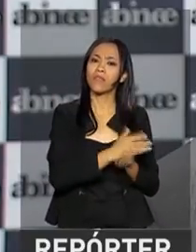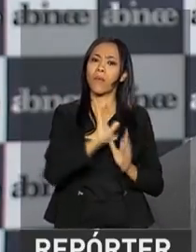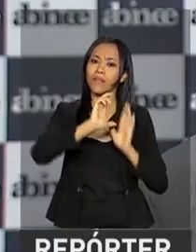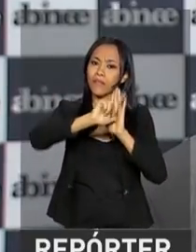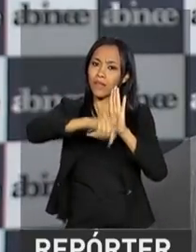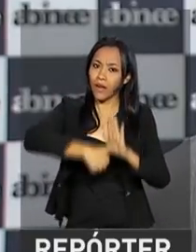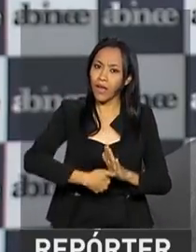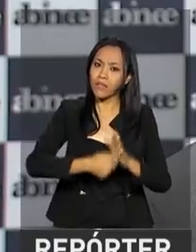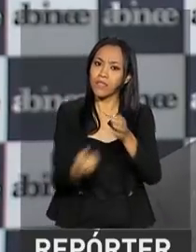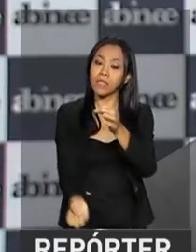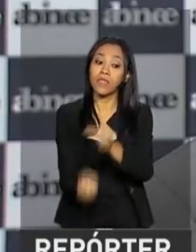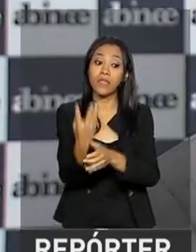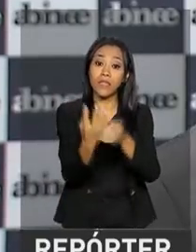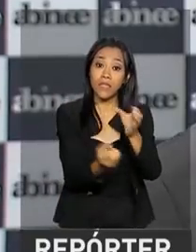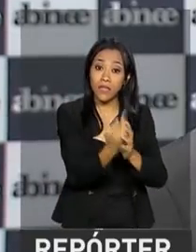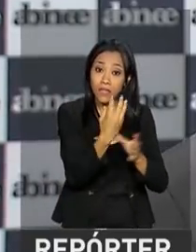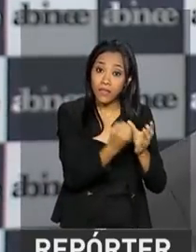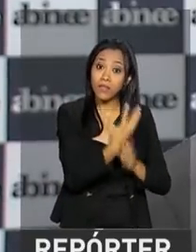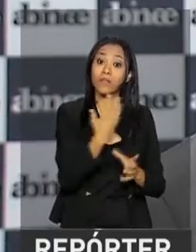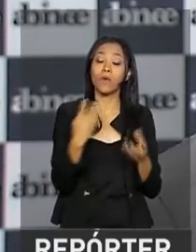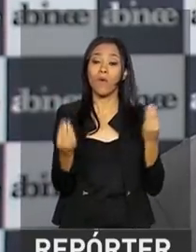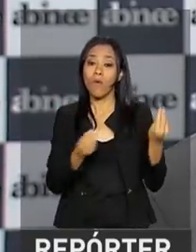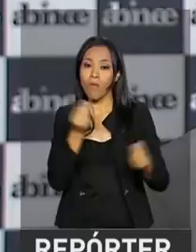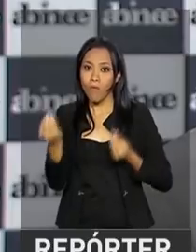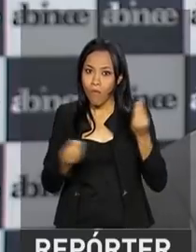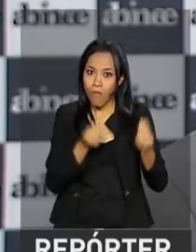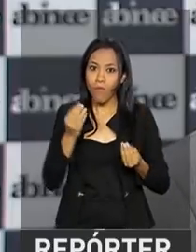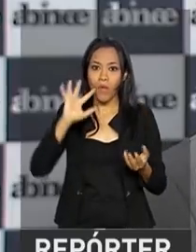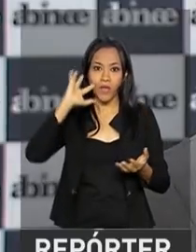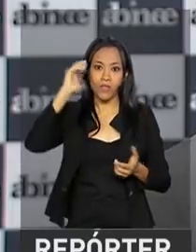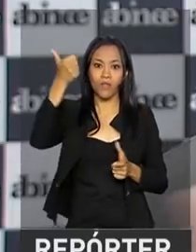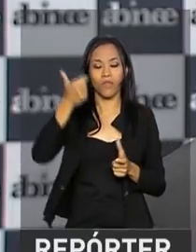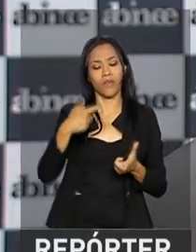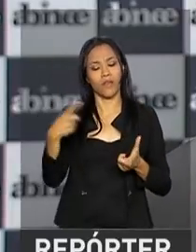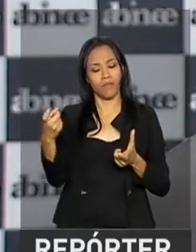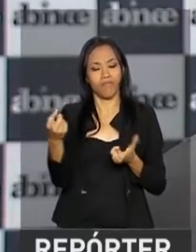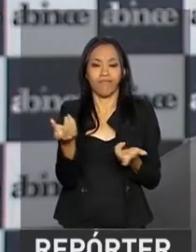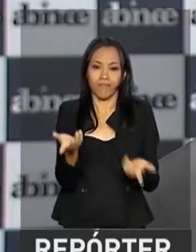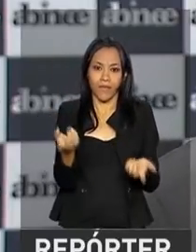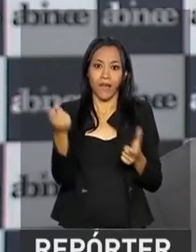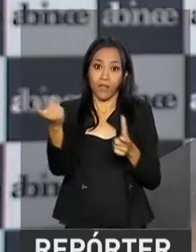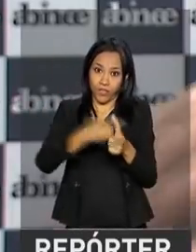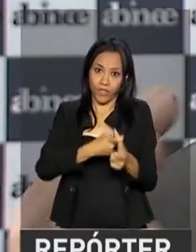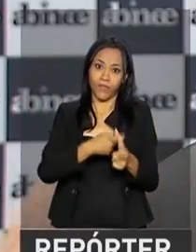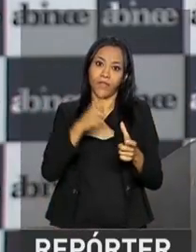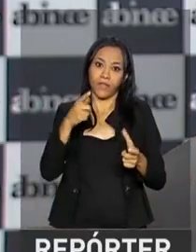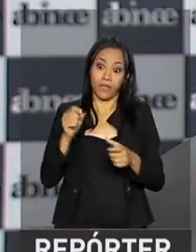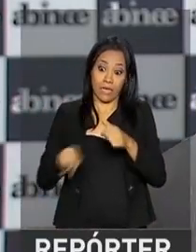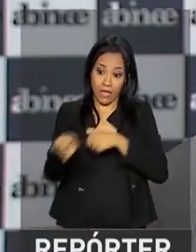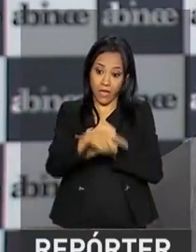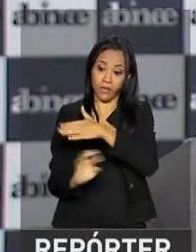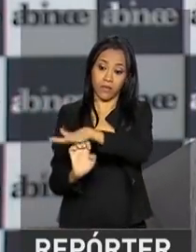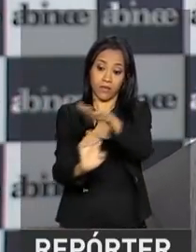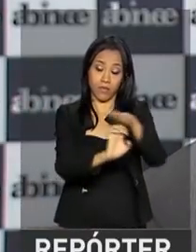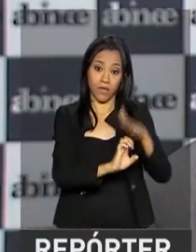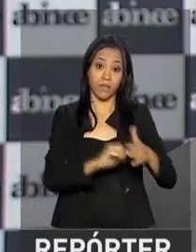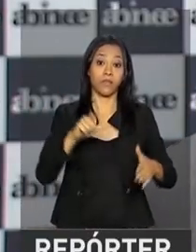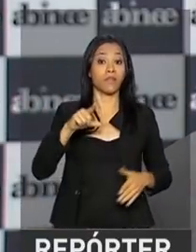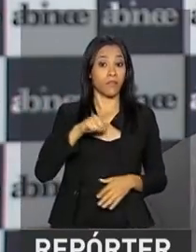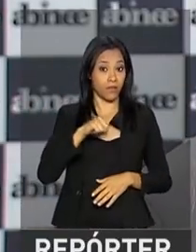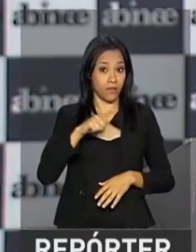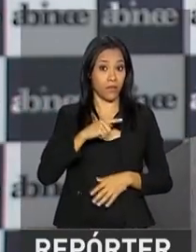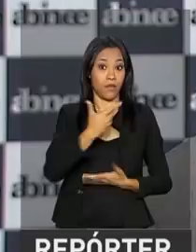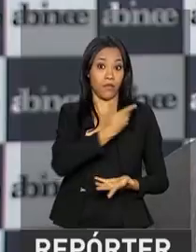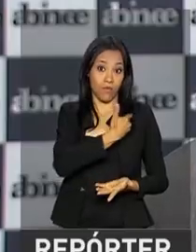dá pra gente diminuir o passivo que a gente tem junto ao governo atual da insegurança jurídica a necessidade de fazer uma atualização de uma série d